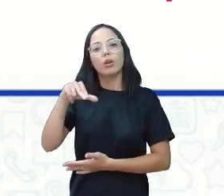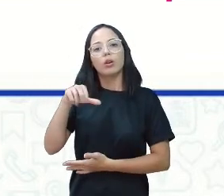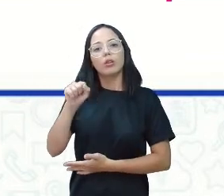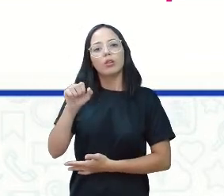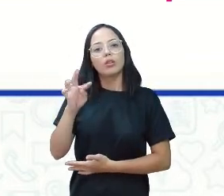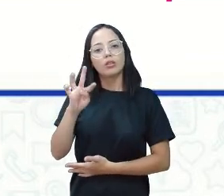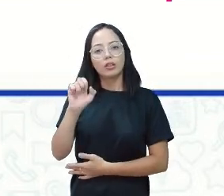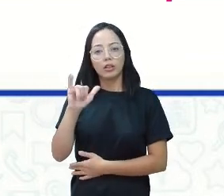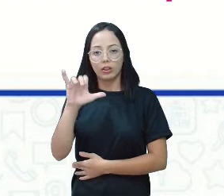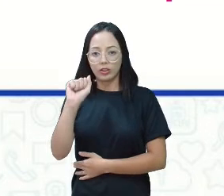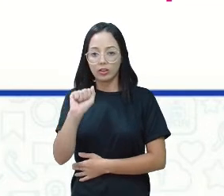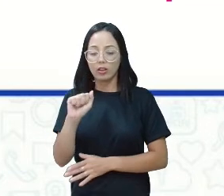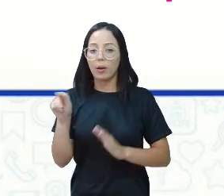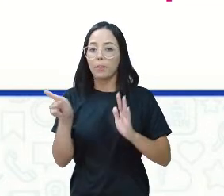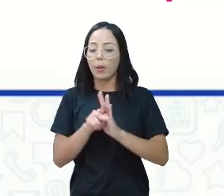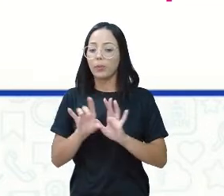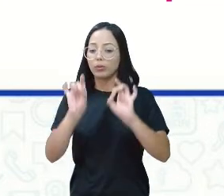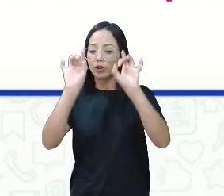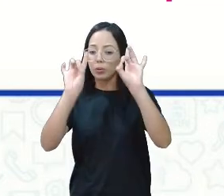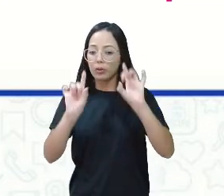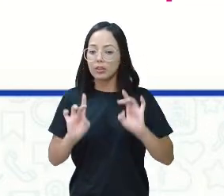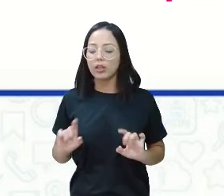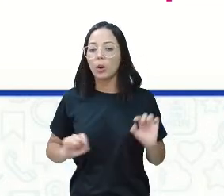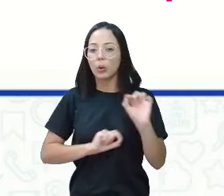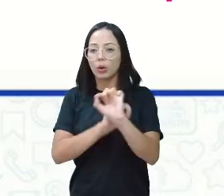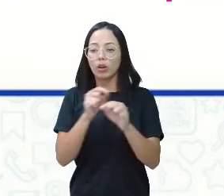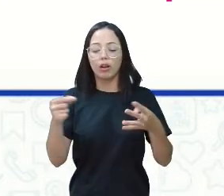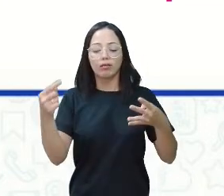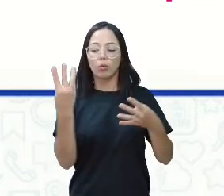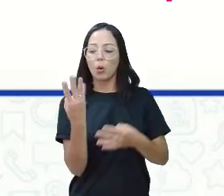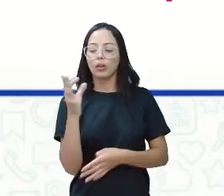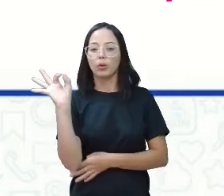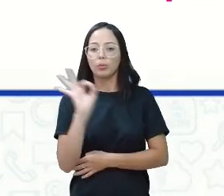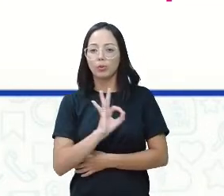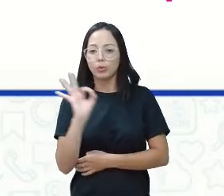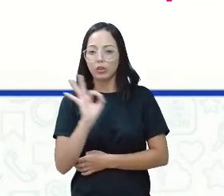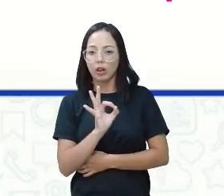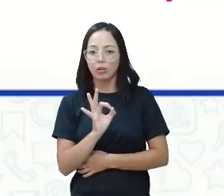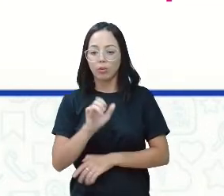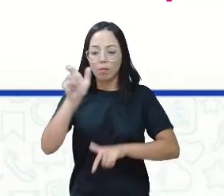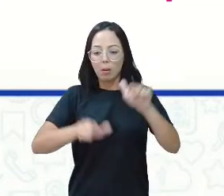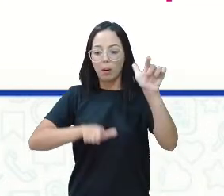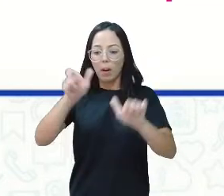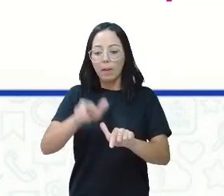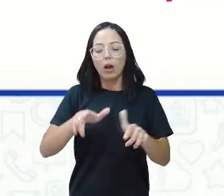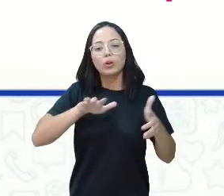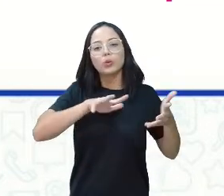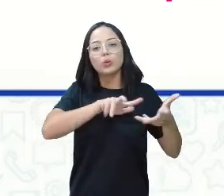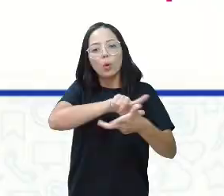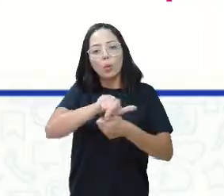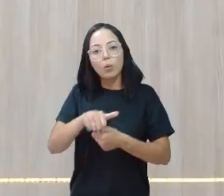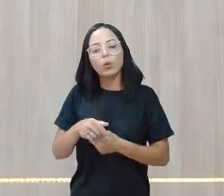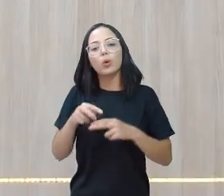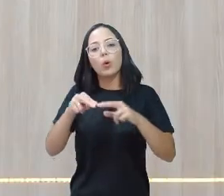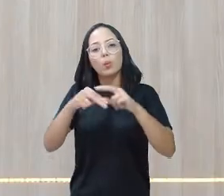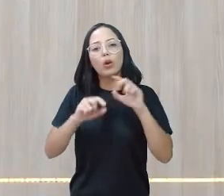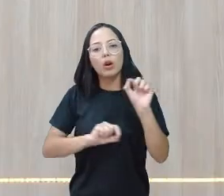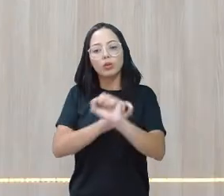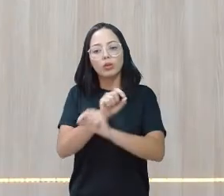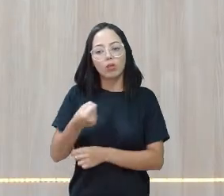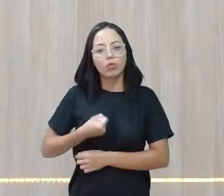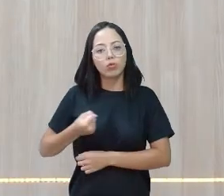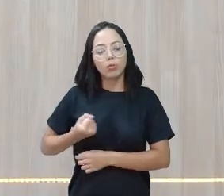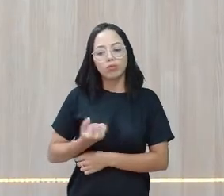condição especial que acomete 4% da população mundial. Pelo número de pessoas